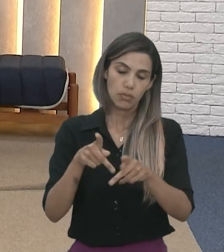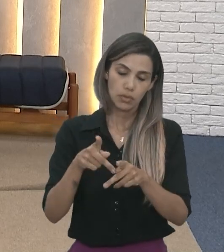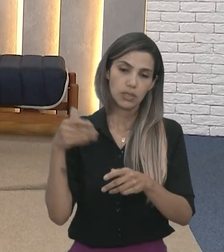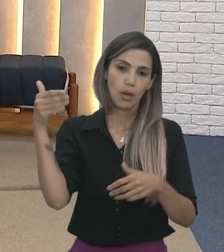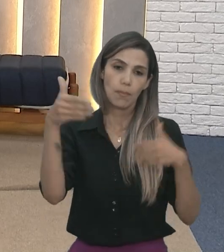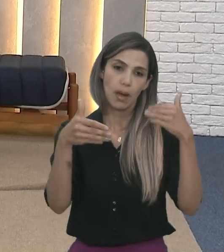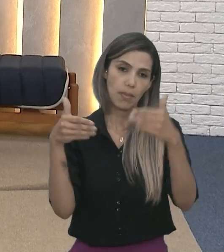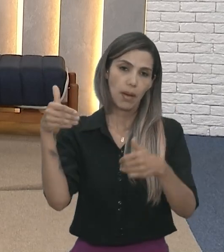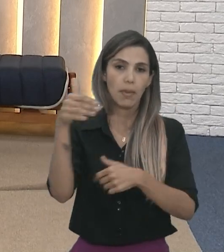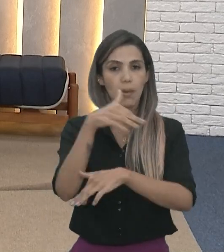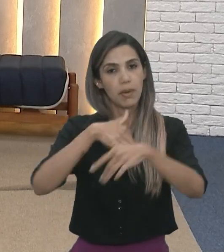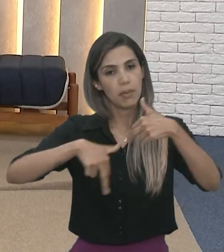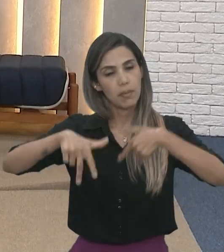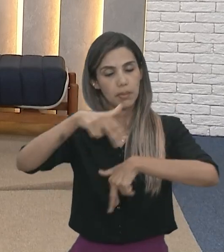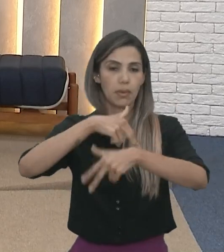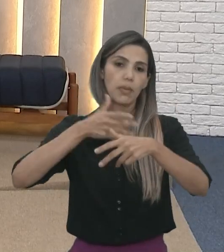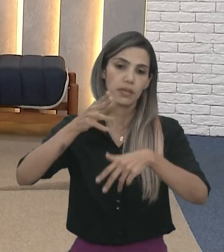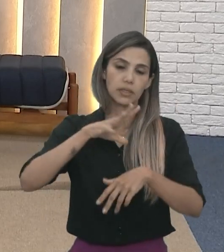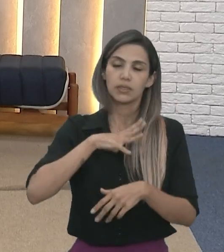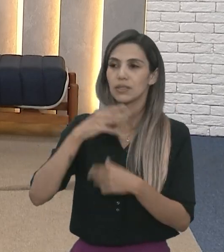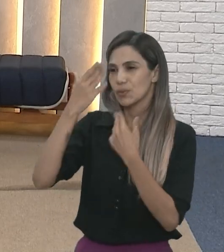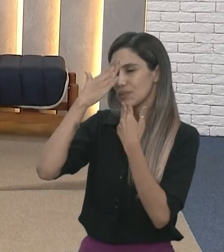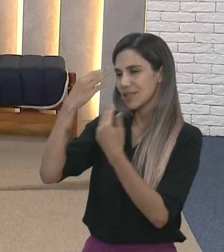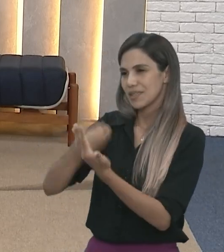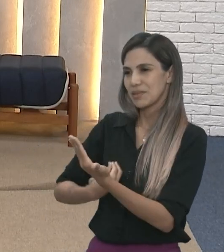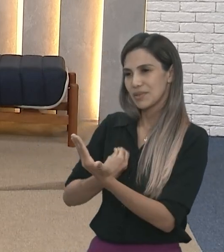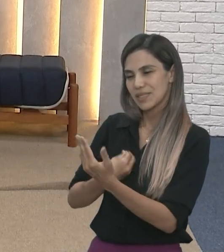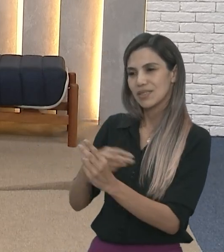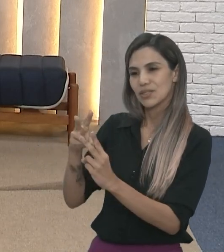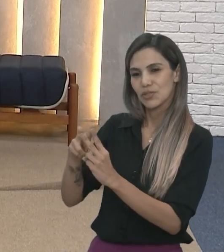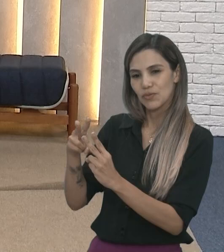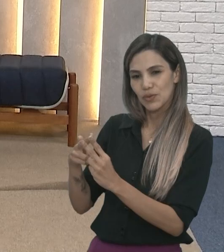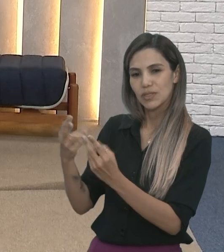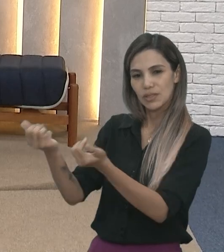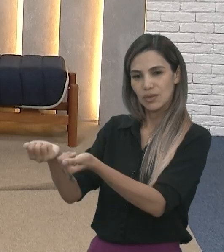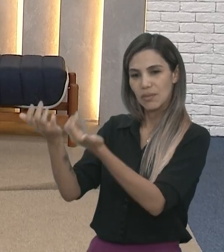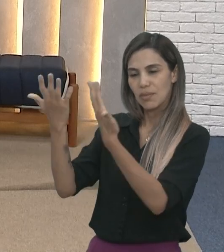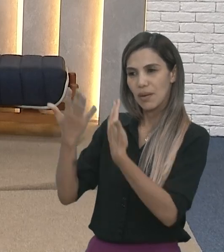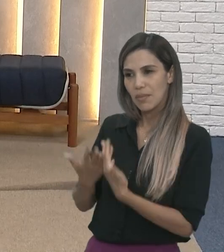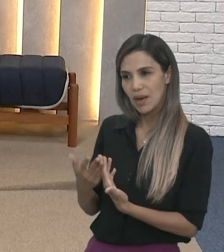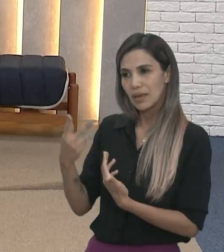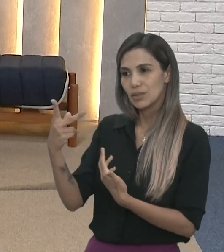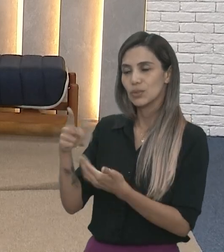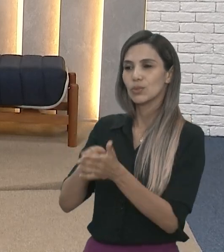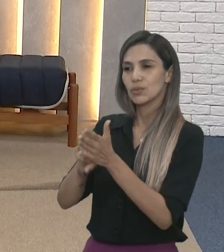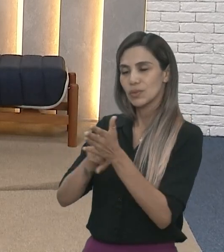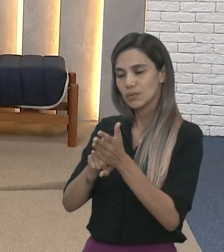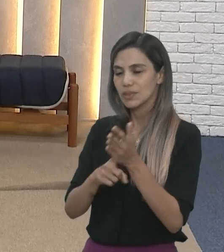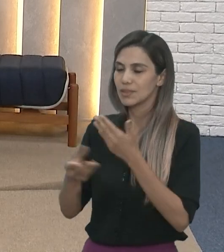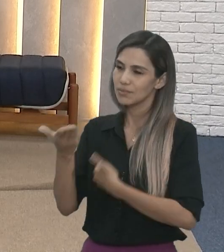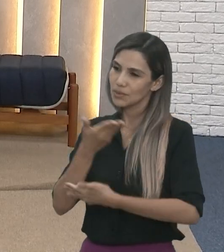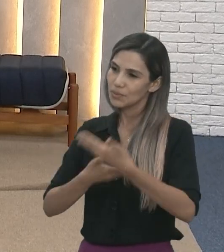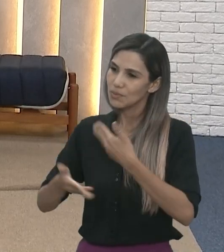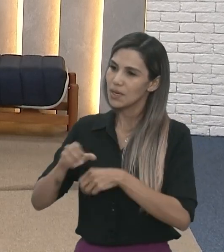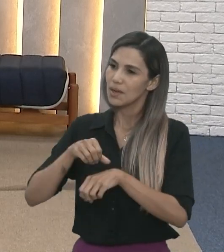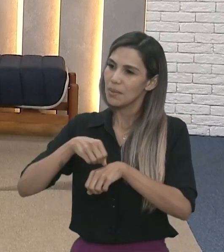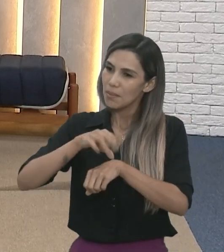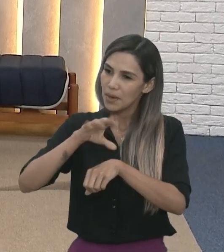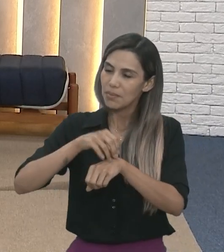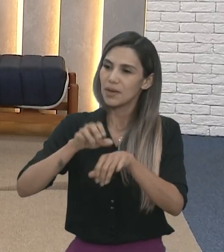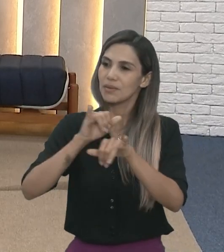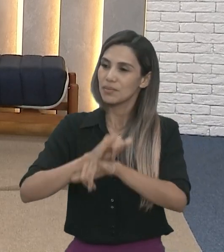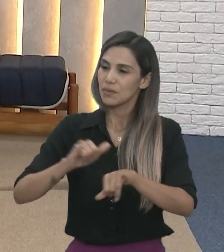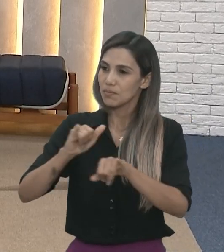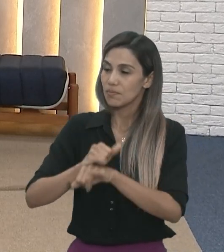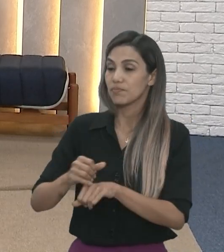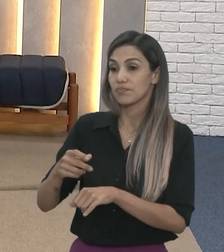agradecer, então, tanto a Ludmila quanto a Poliana. Muito obrigado por terem compartilhado a pesquisa de vocês aqui com a gente. E sucesso